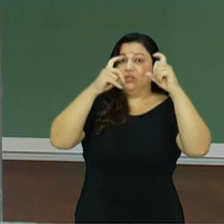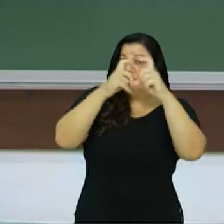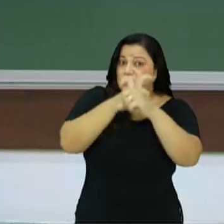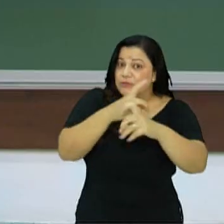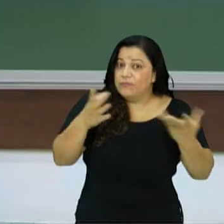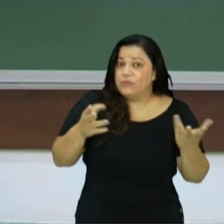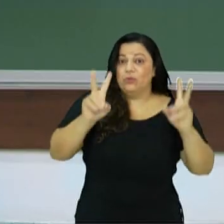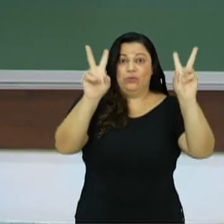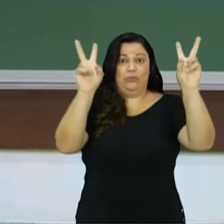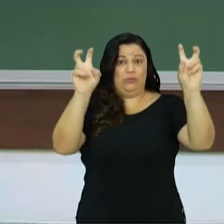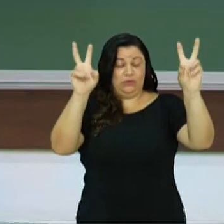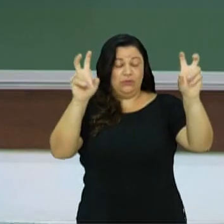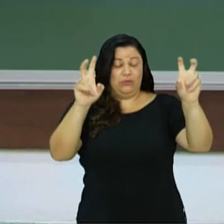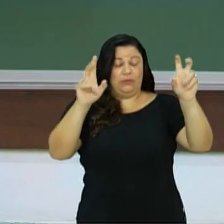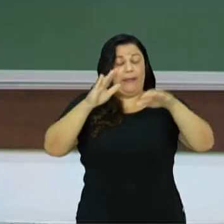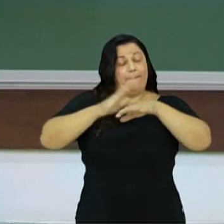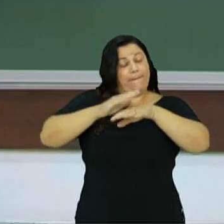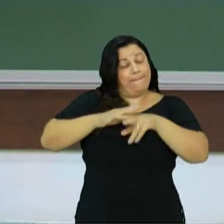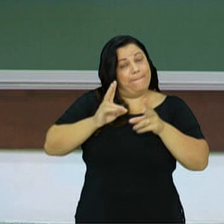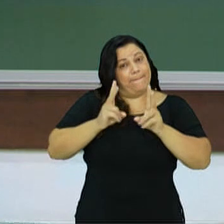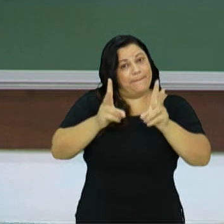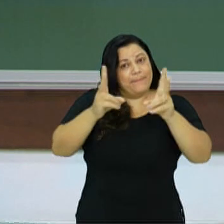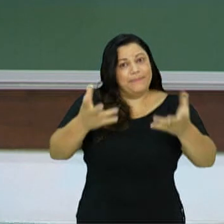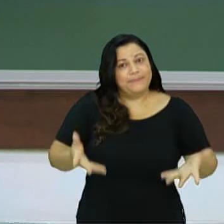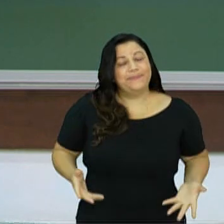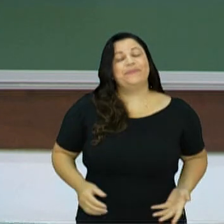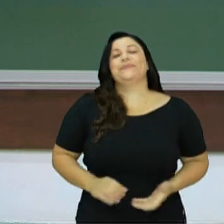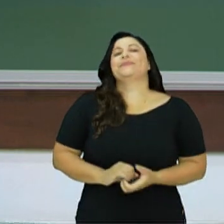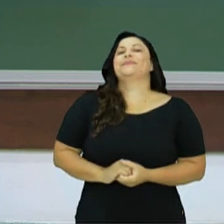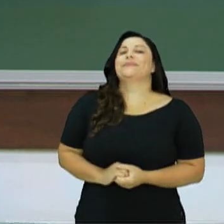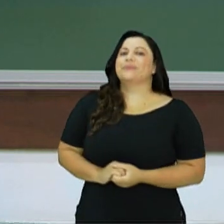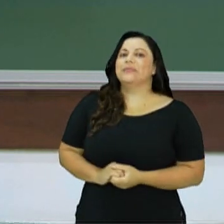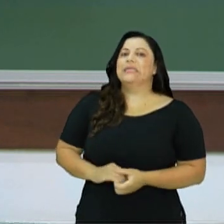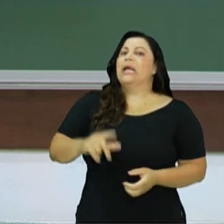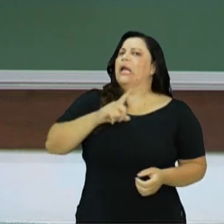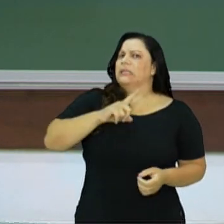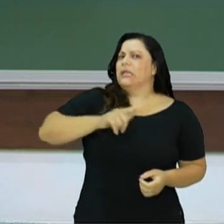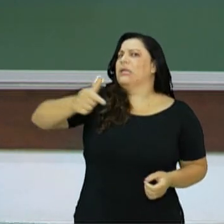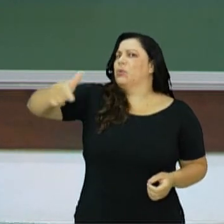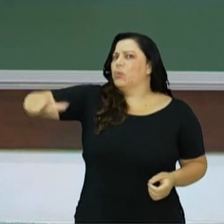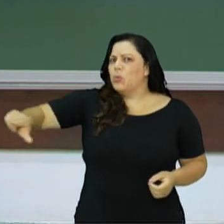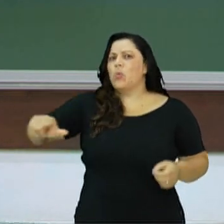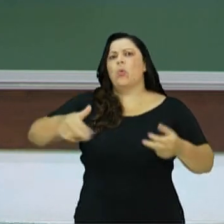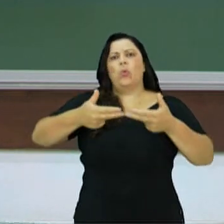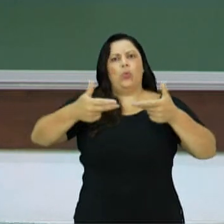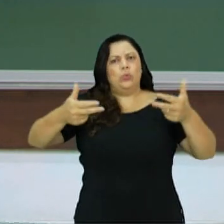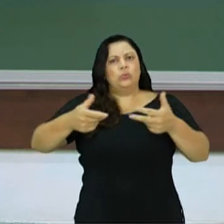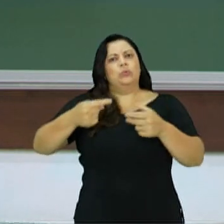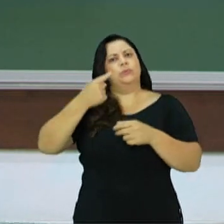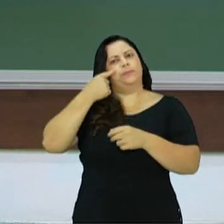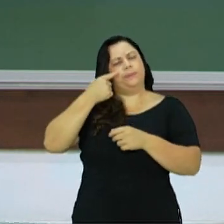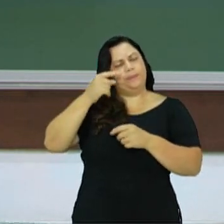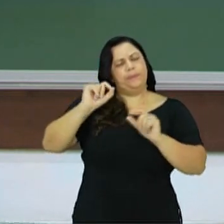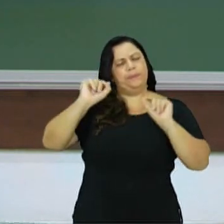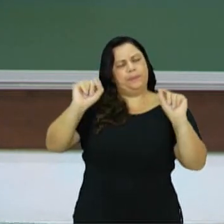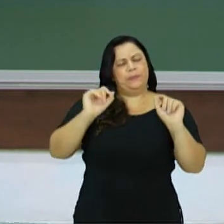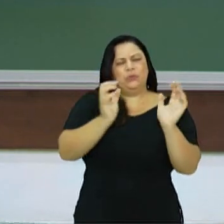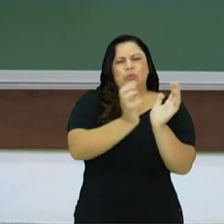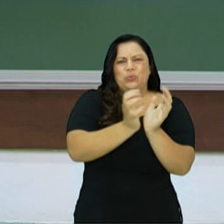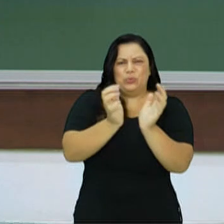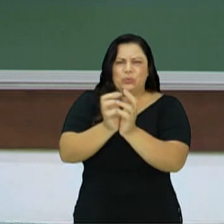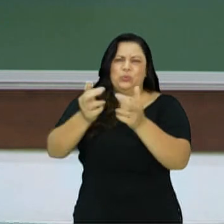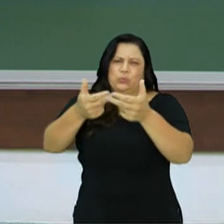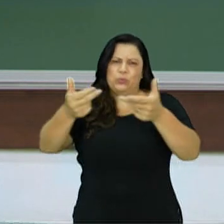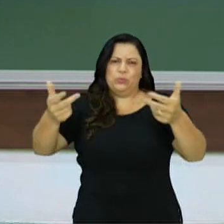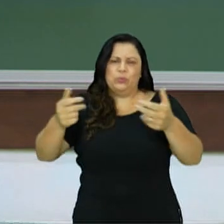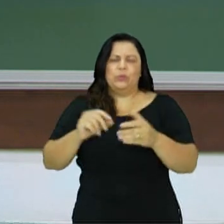sobre os tecidos que a gente continua. Existe ainda, né, outros tecidos que a gente tem que ver ainda da parte dos conjuntivos, depois a gente já vai